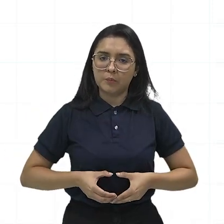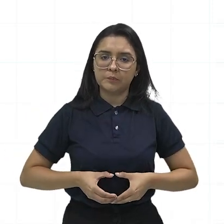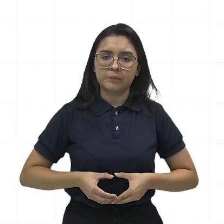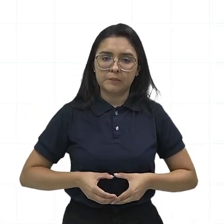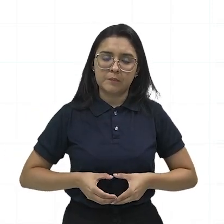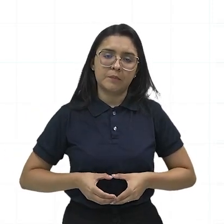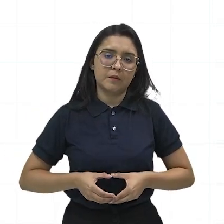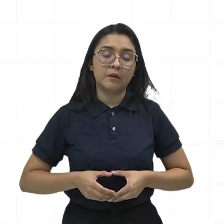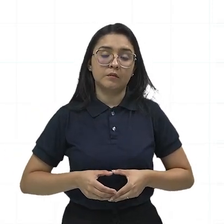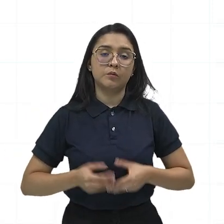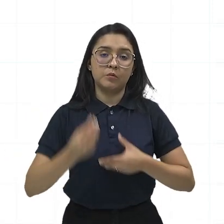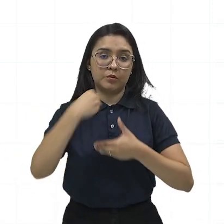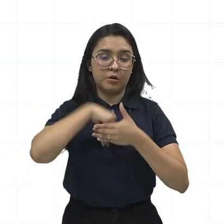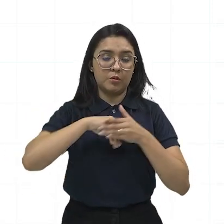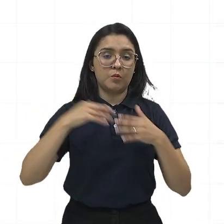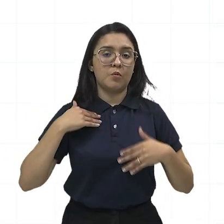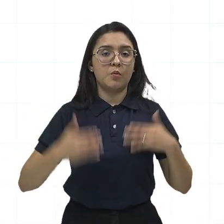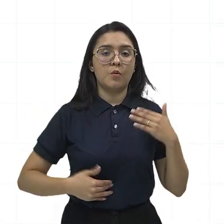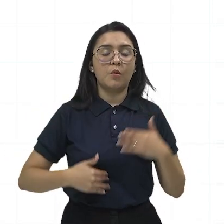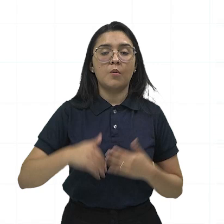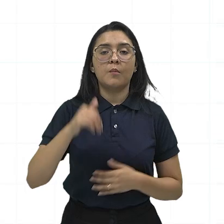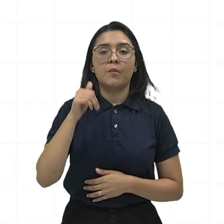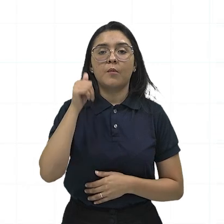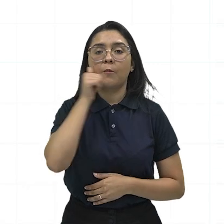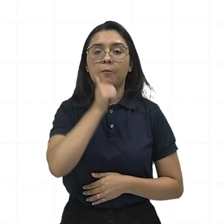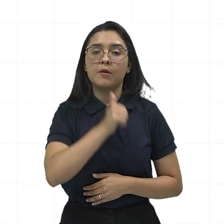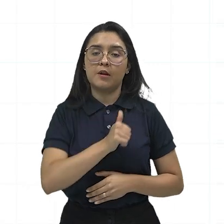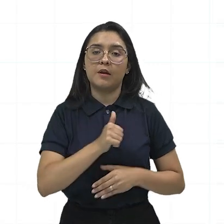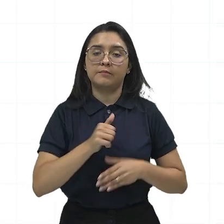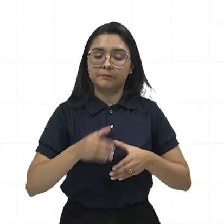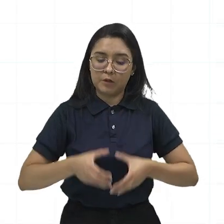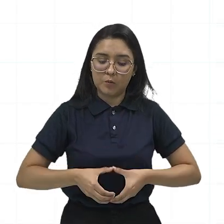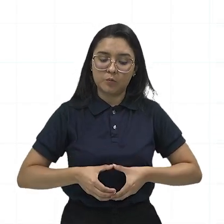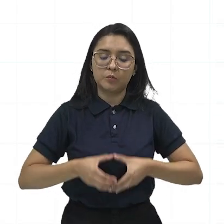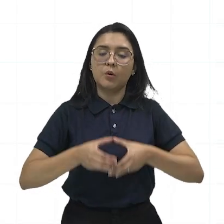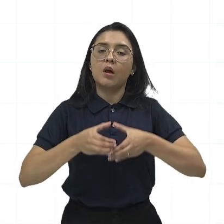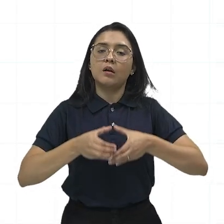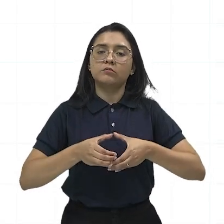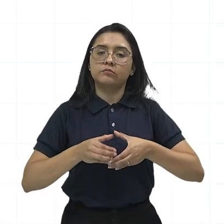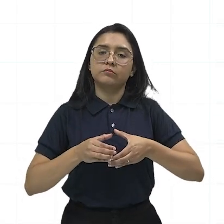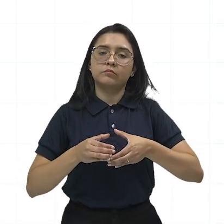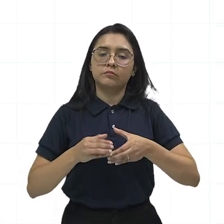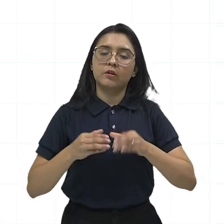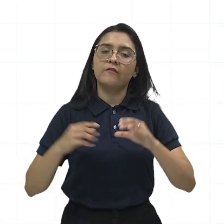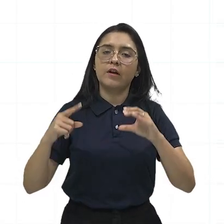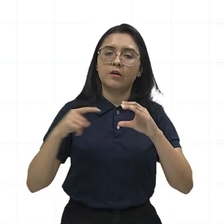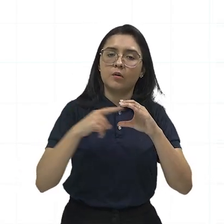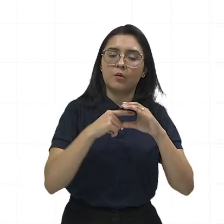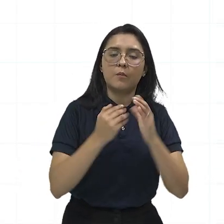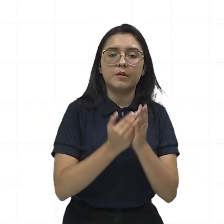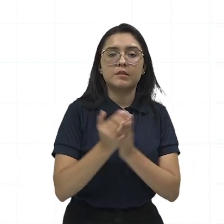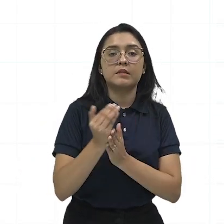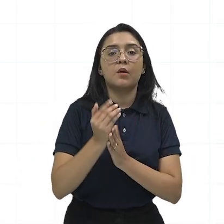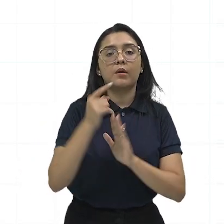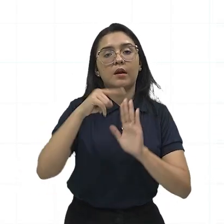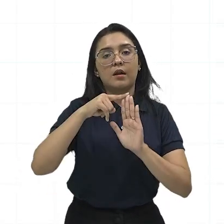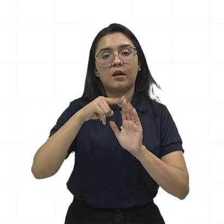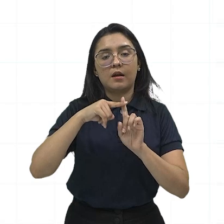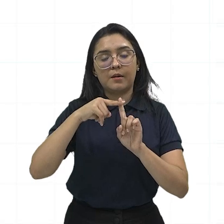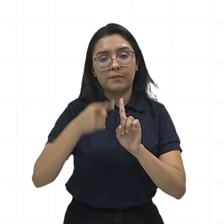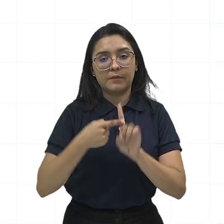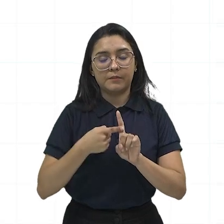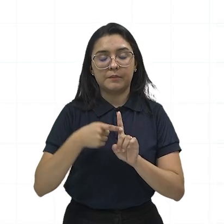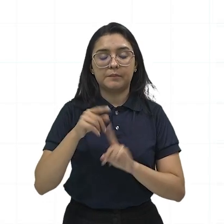humano feminino, né, que é o útero, iniciará o processo da gravidez. Mas se esse processo